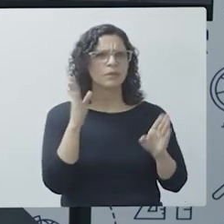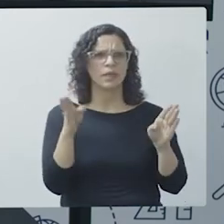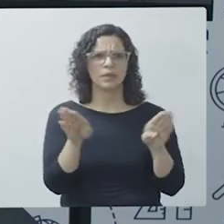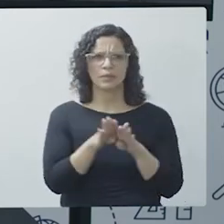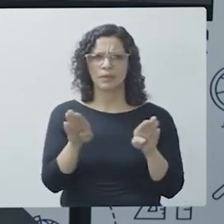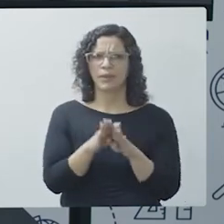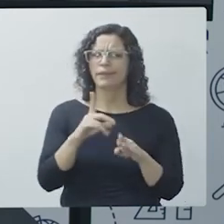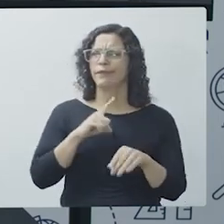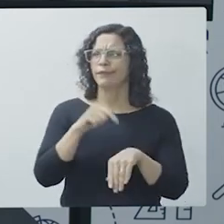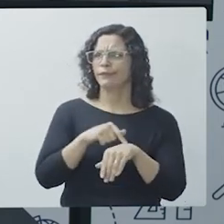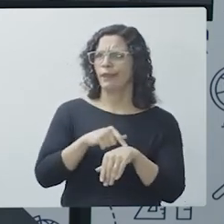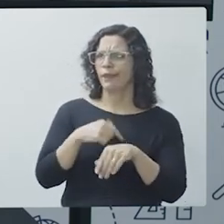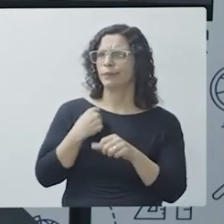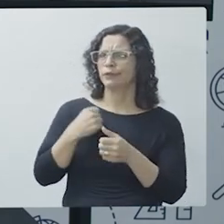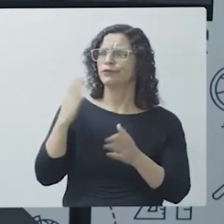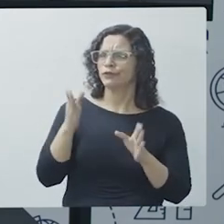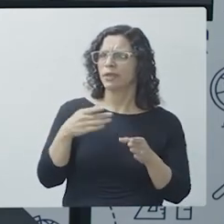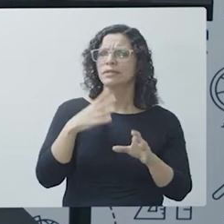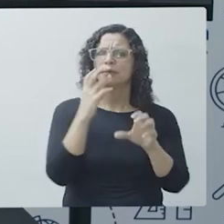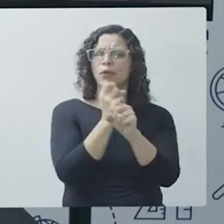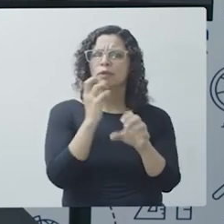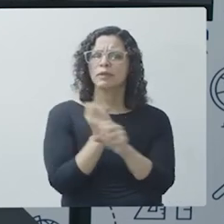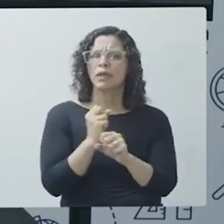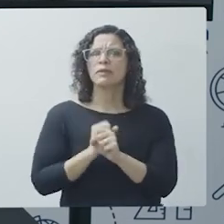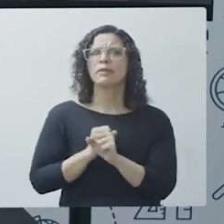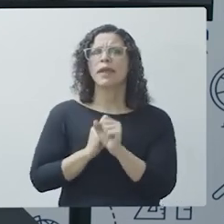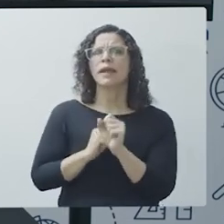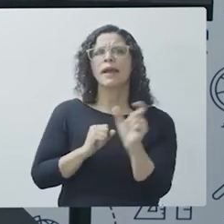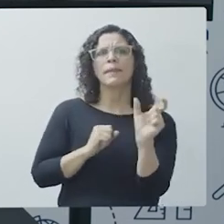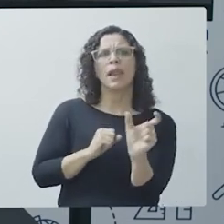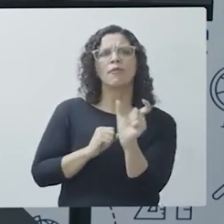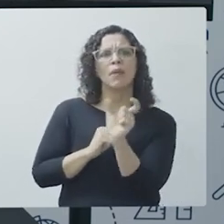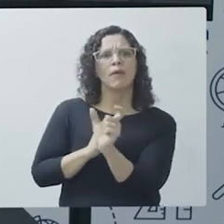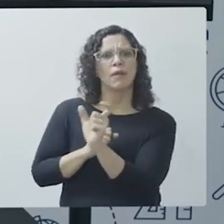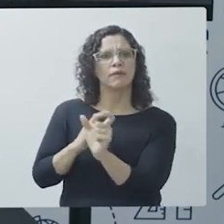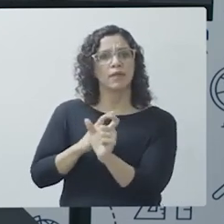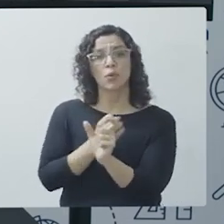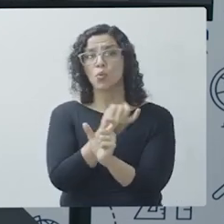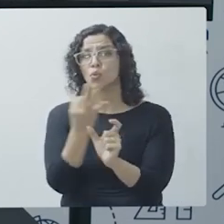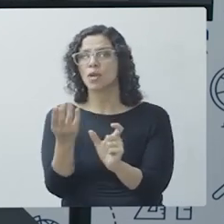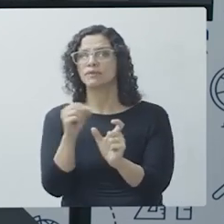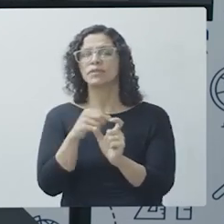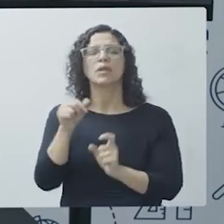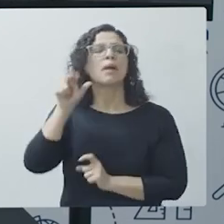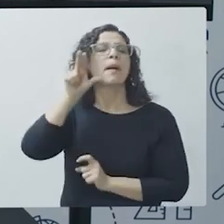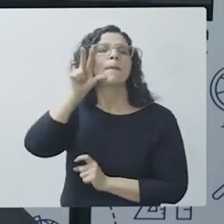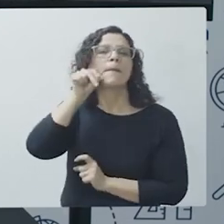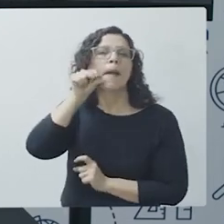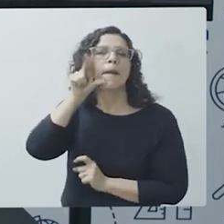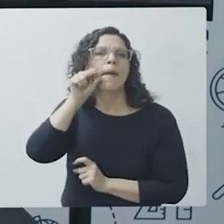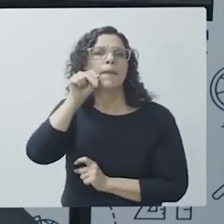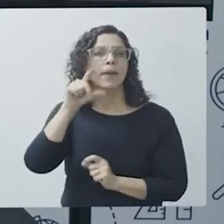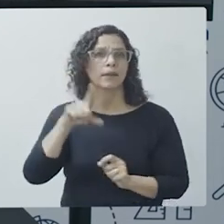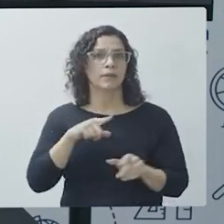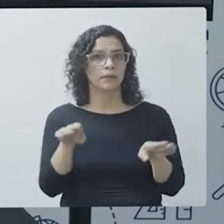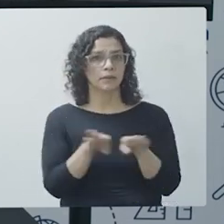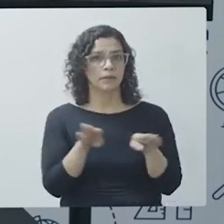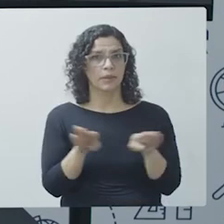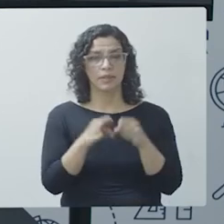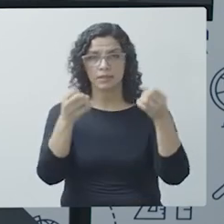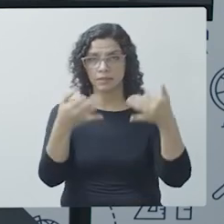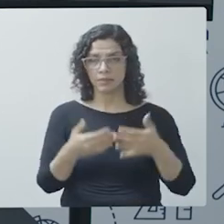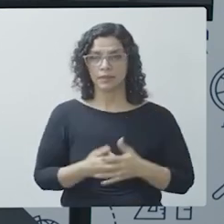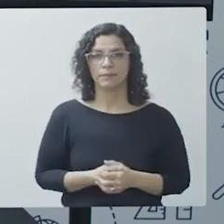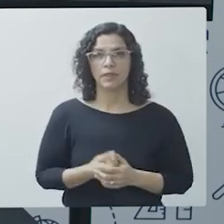estamos fazendo há muito tempo. Contar os pedacinhos das palavras. Quantas vezes nós abrimos a boca para